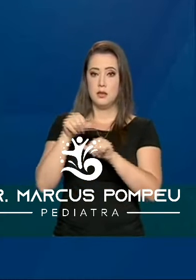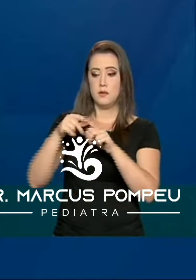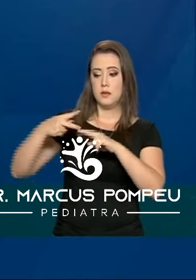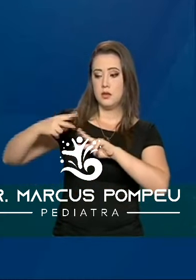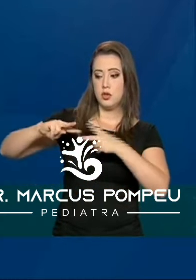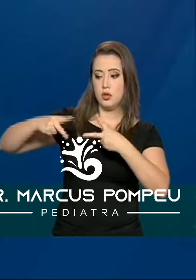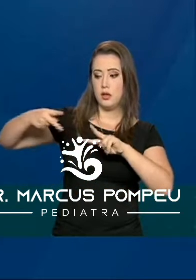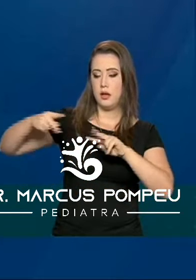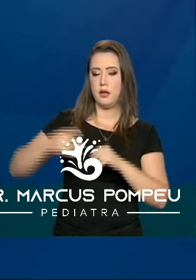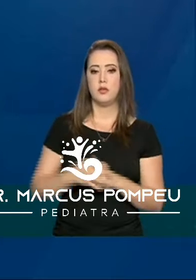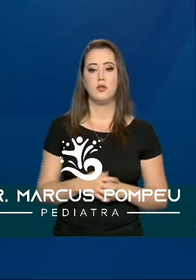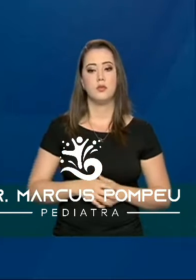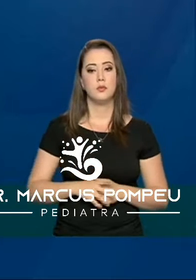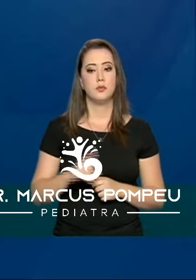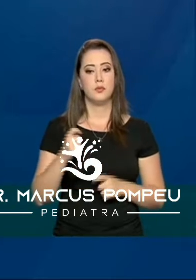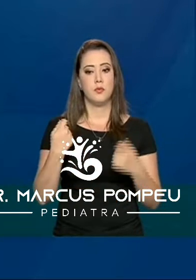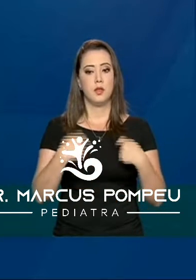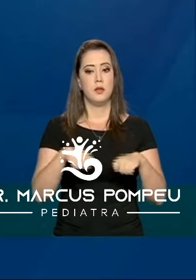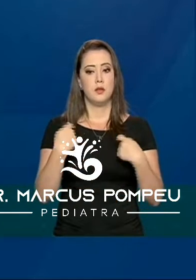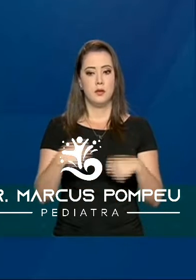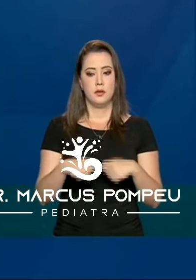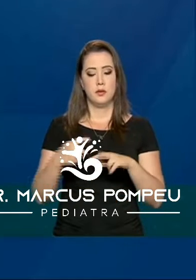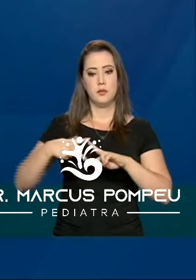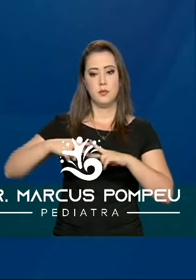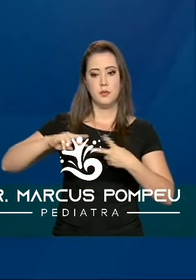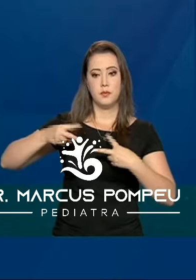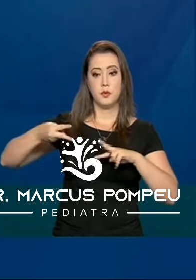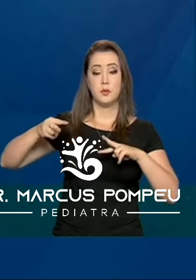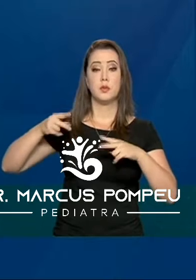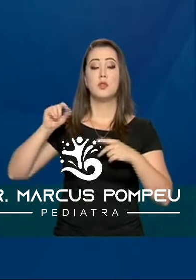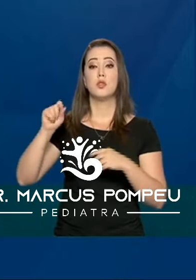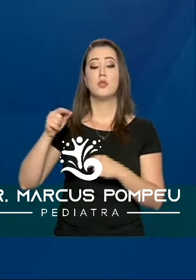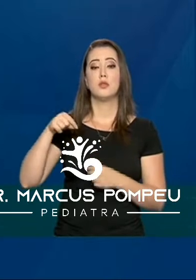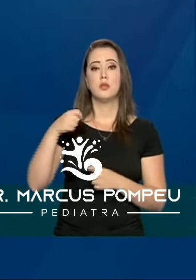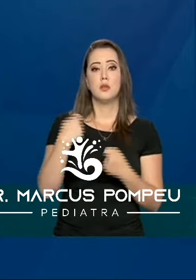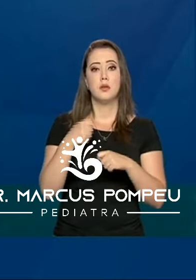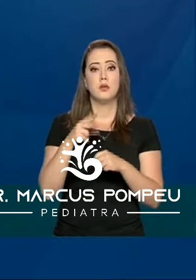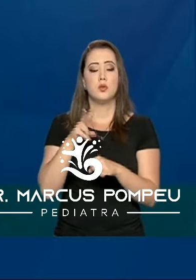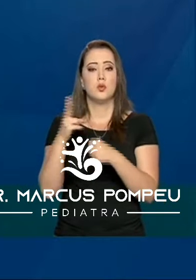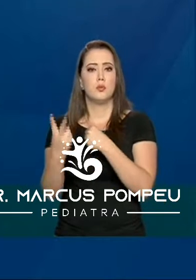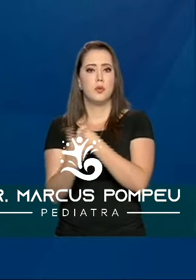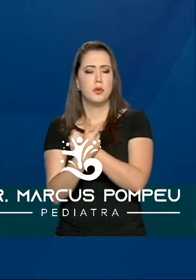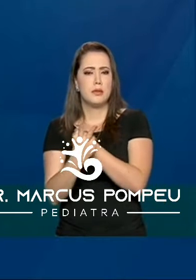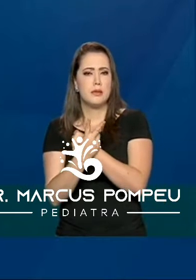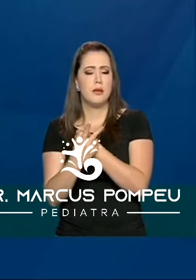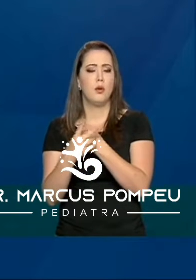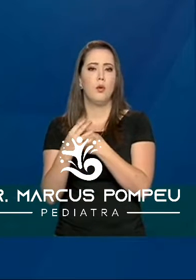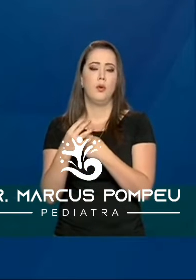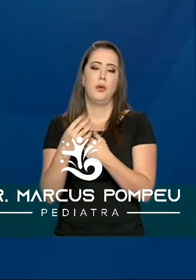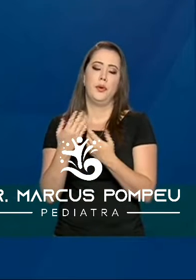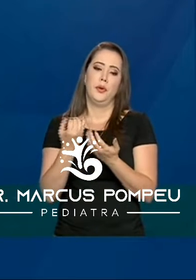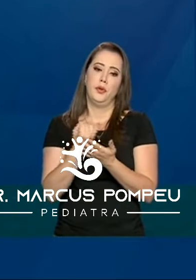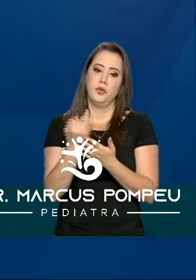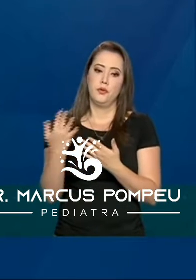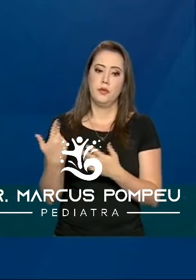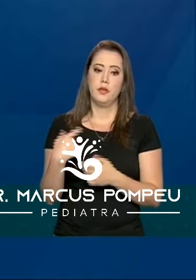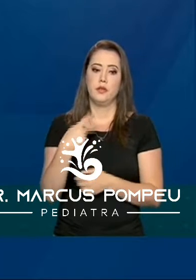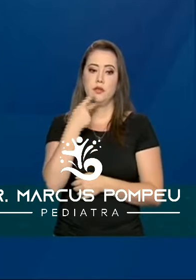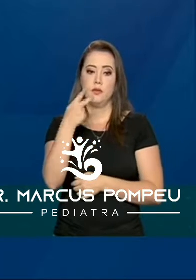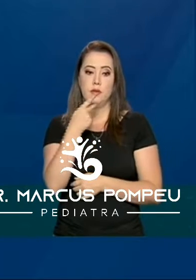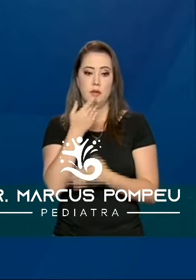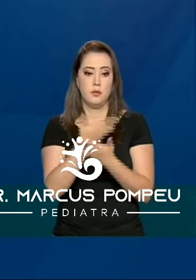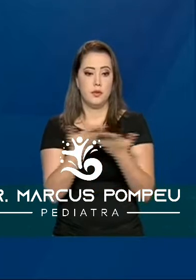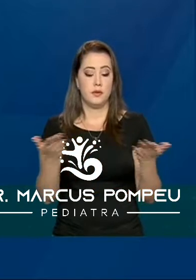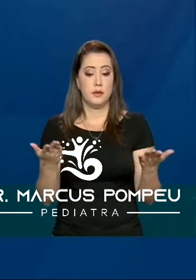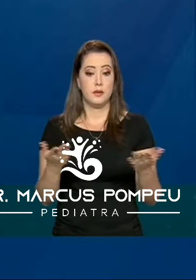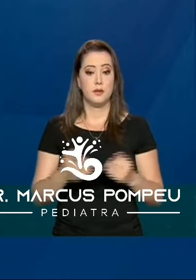eu tenho que pensar em carcinogenicidade, genotoxicidade e imunogenicidade. Essa é a minha praia, por isso que eu estou falando aqui para